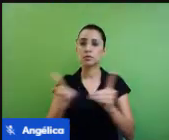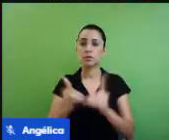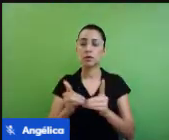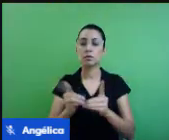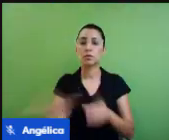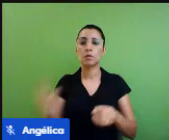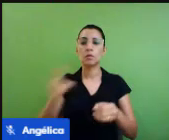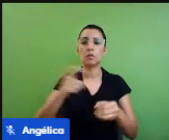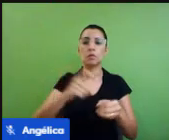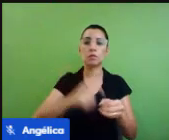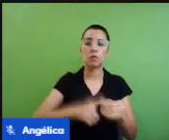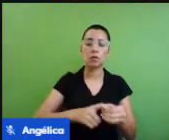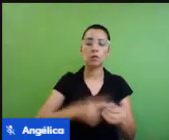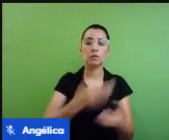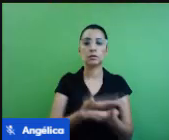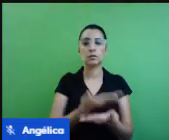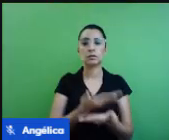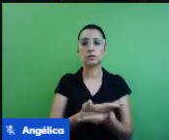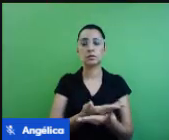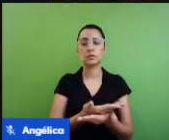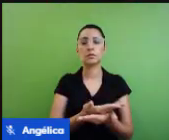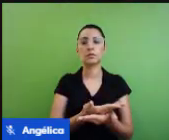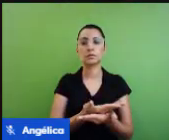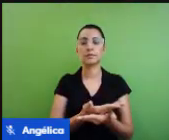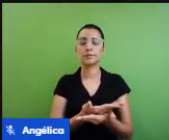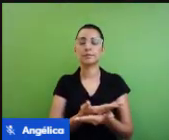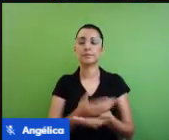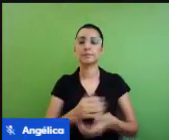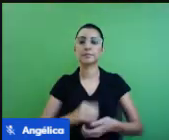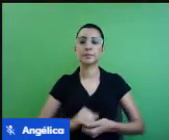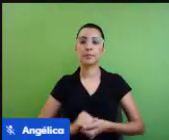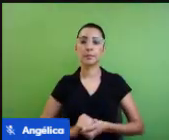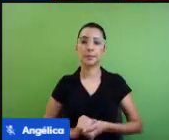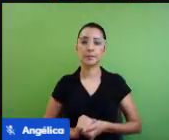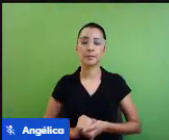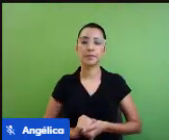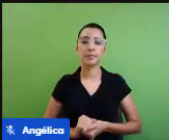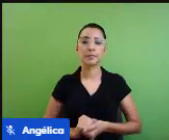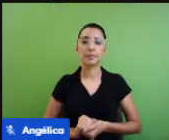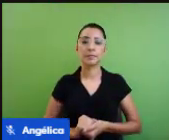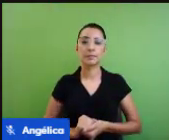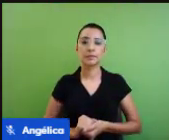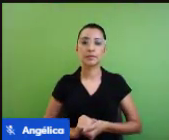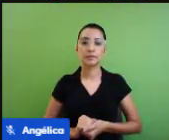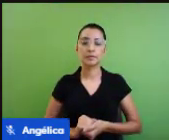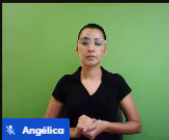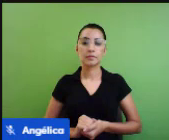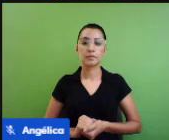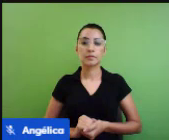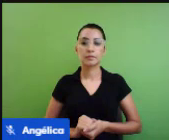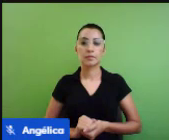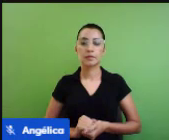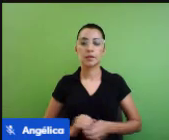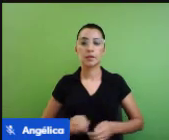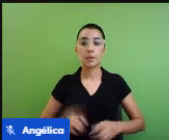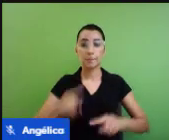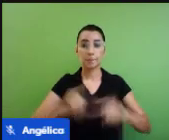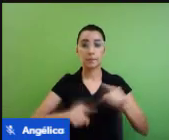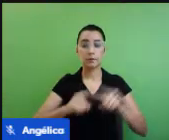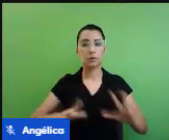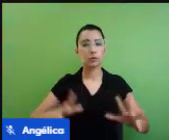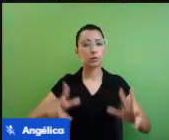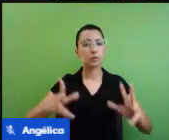nesse novo momento que estamos vivendo, tá bom? Todo esse material, só